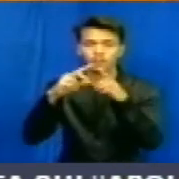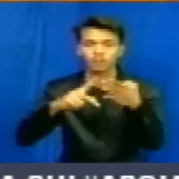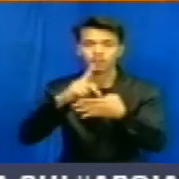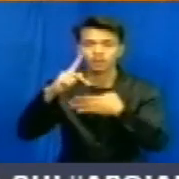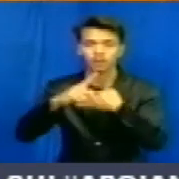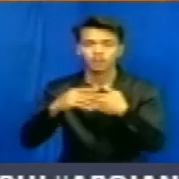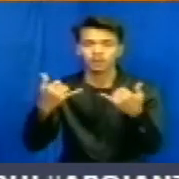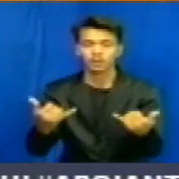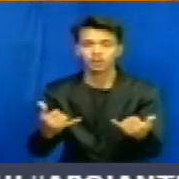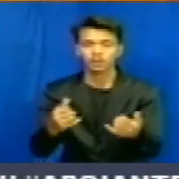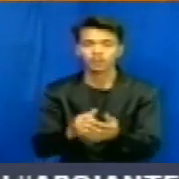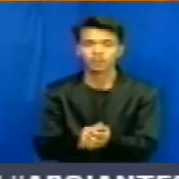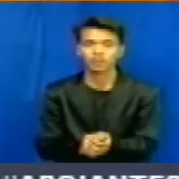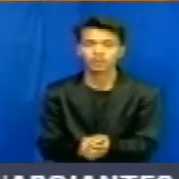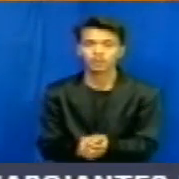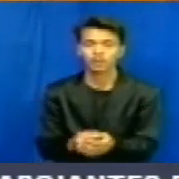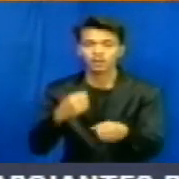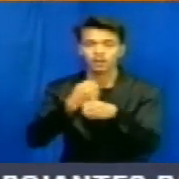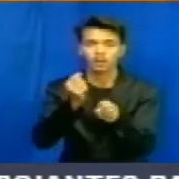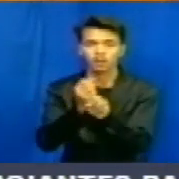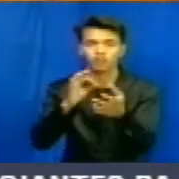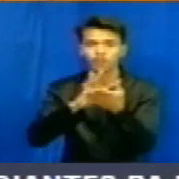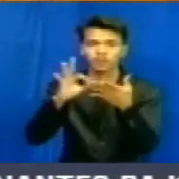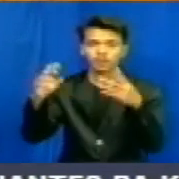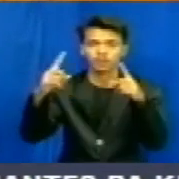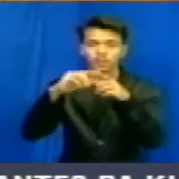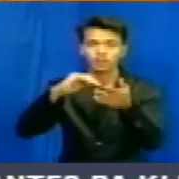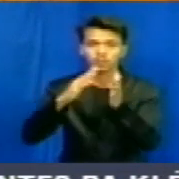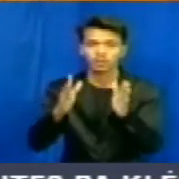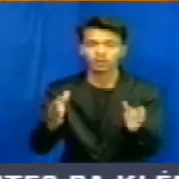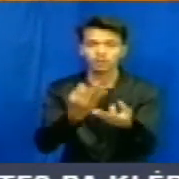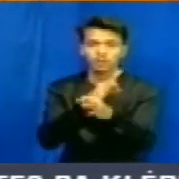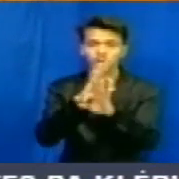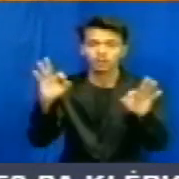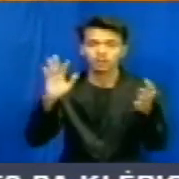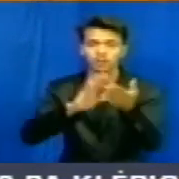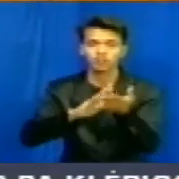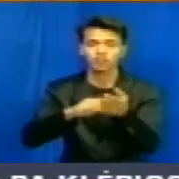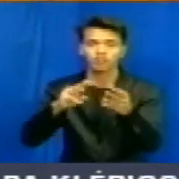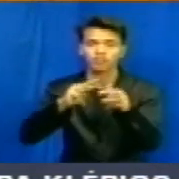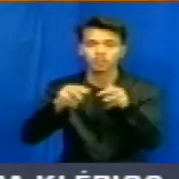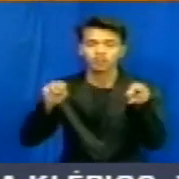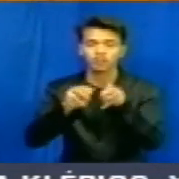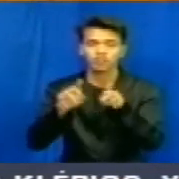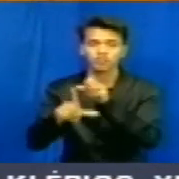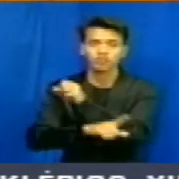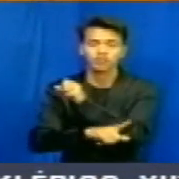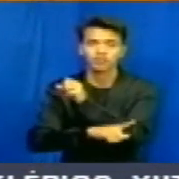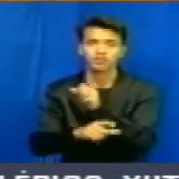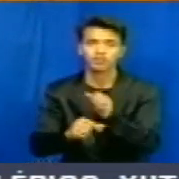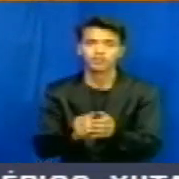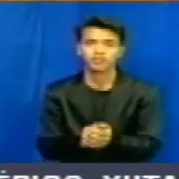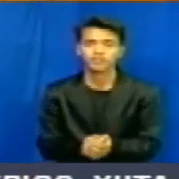ohin halo aconselhamento carreira profissional ba estudante finalista escola secundária iha município Liquiçá ne bem maka